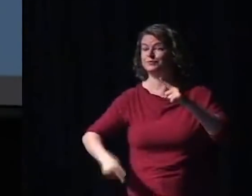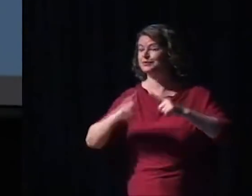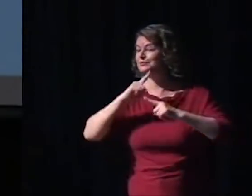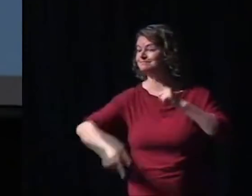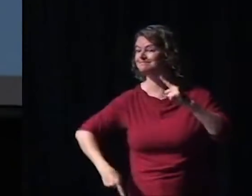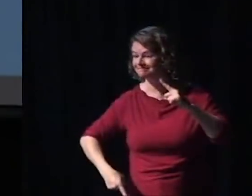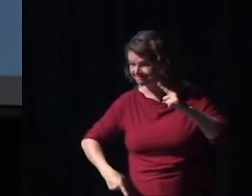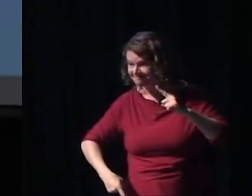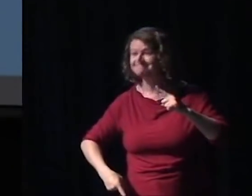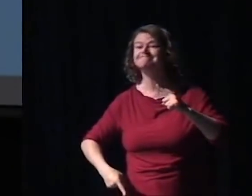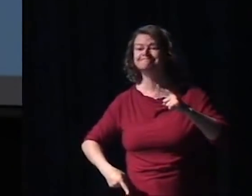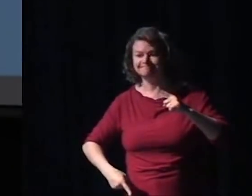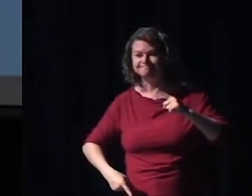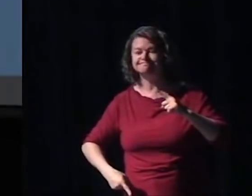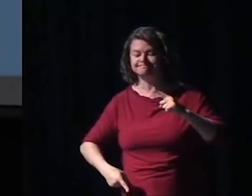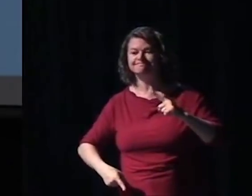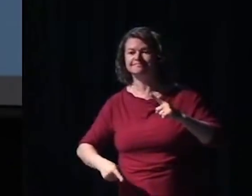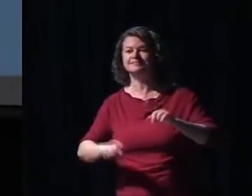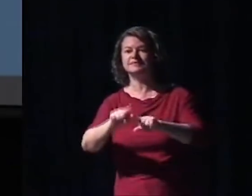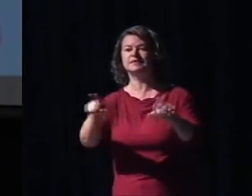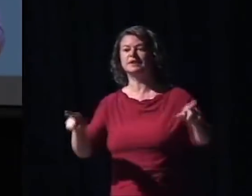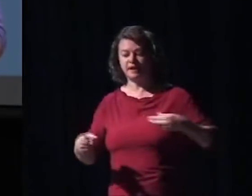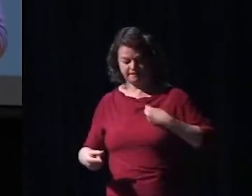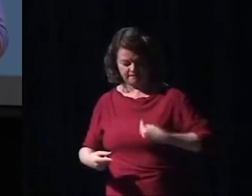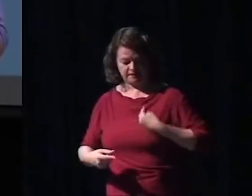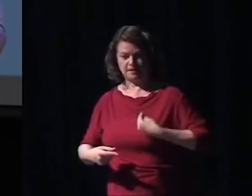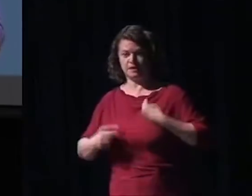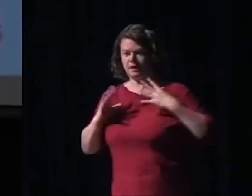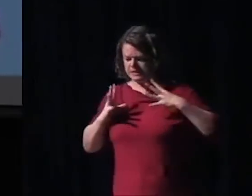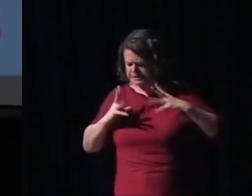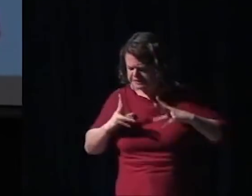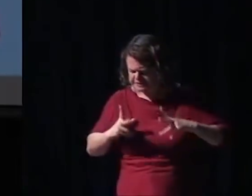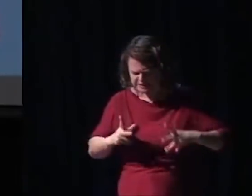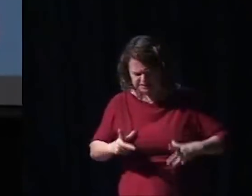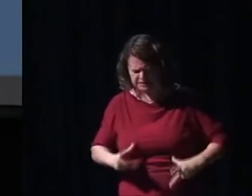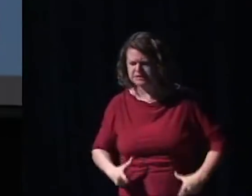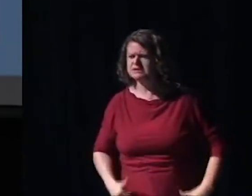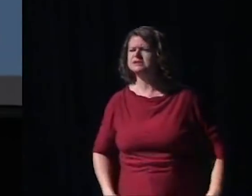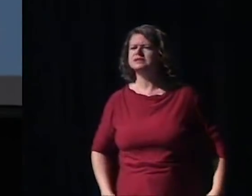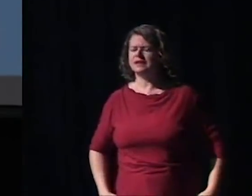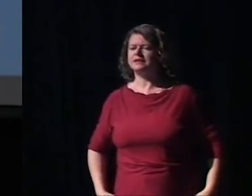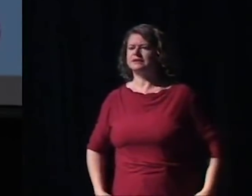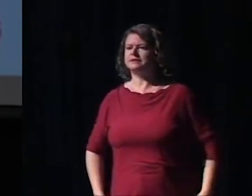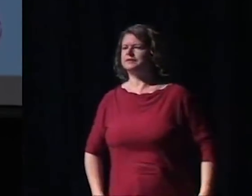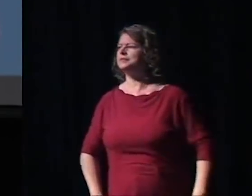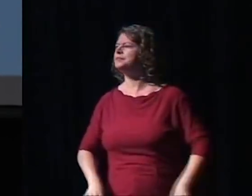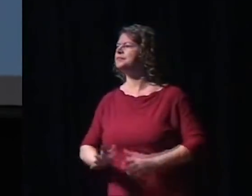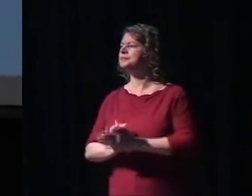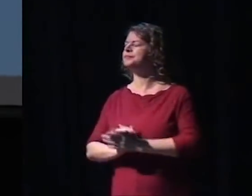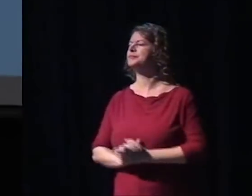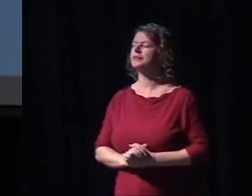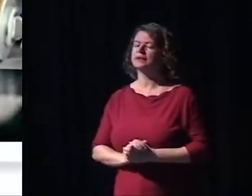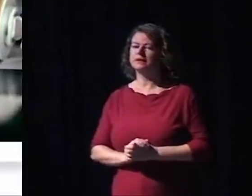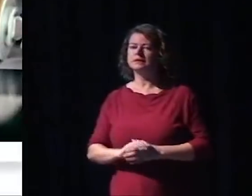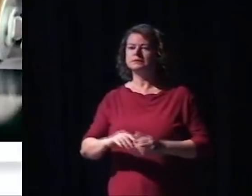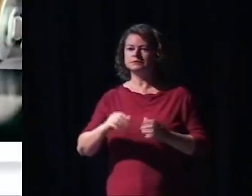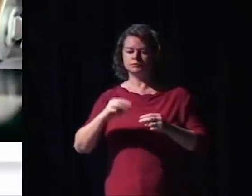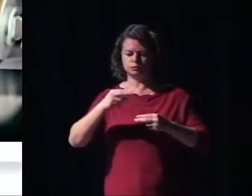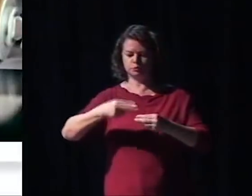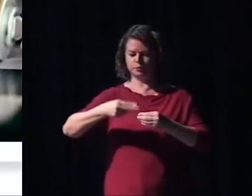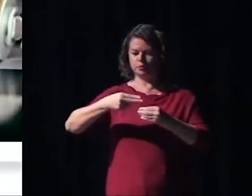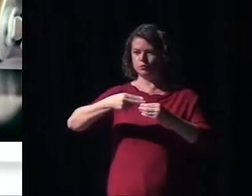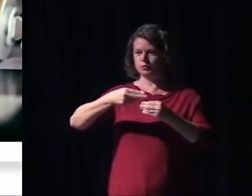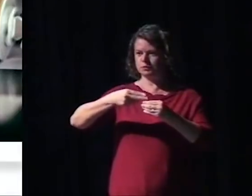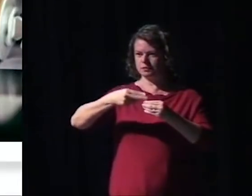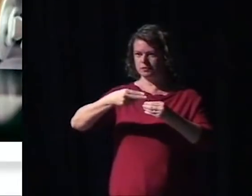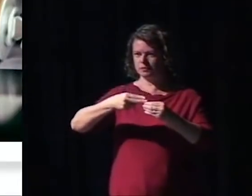de santidade. A Bíblia diz, não está funcionando, eu vou pedir para me ajudar, no livro de Números 6, de 2